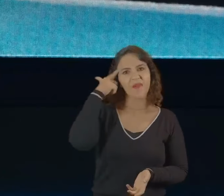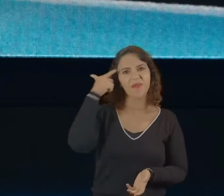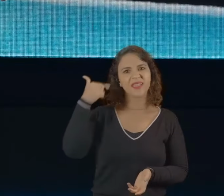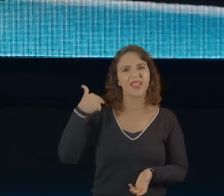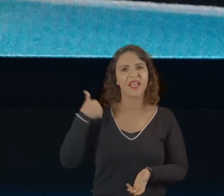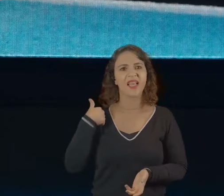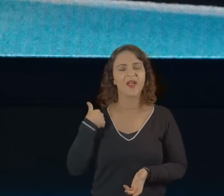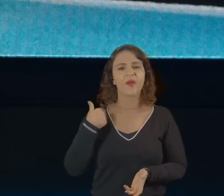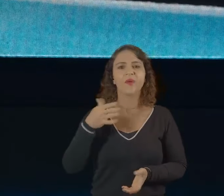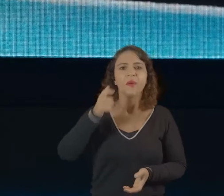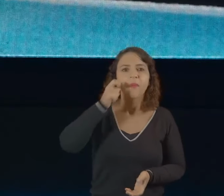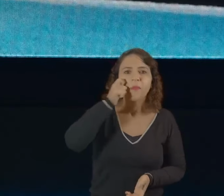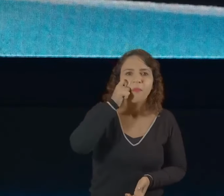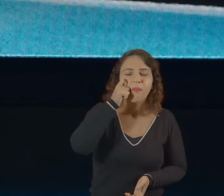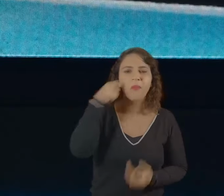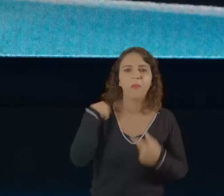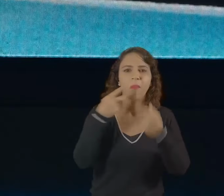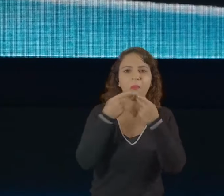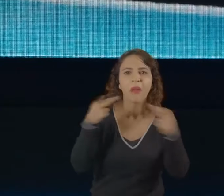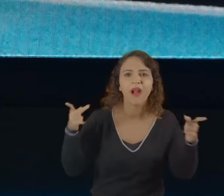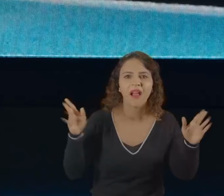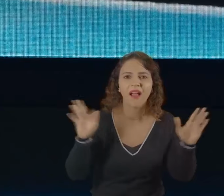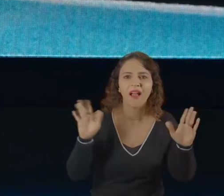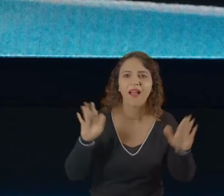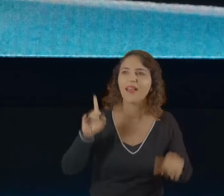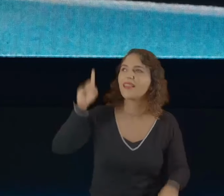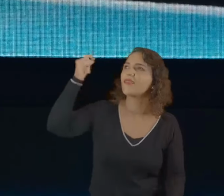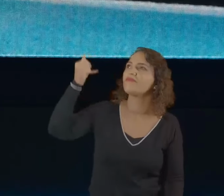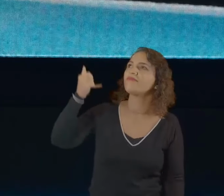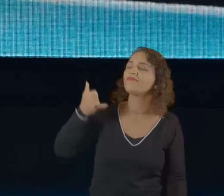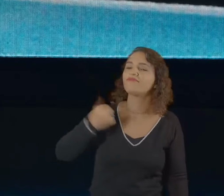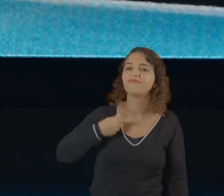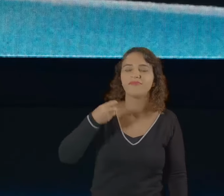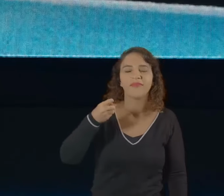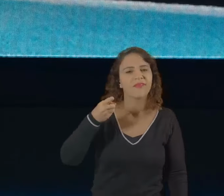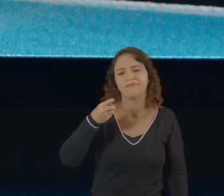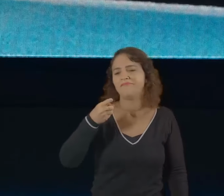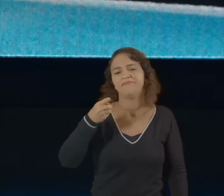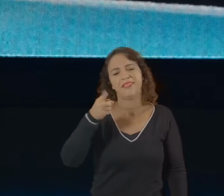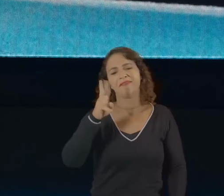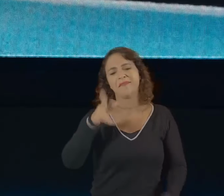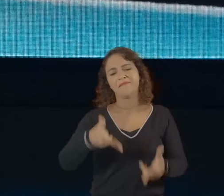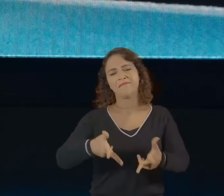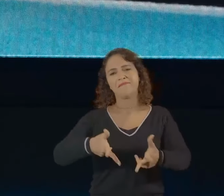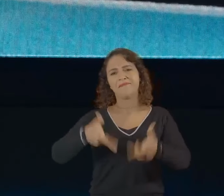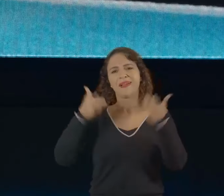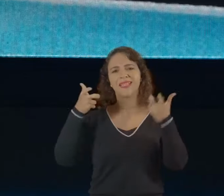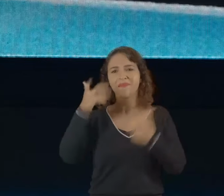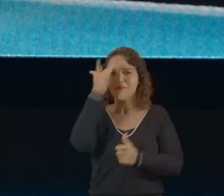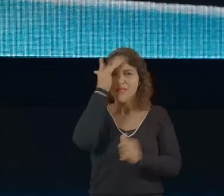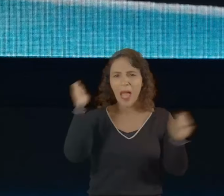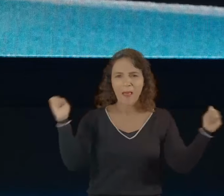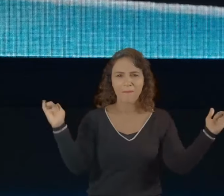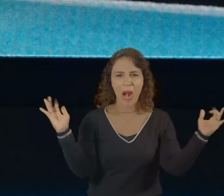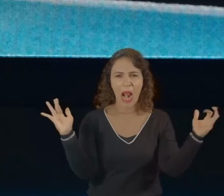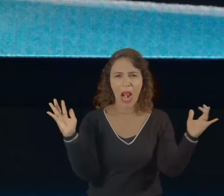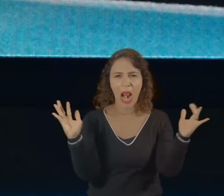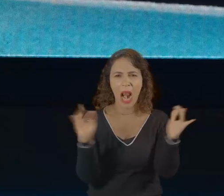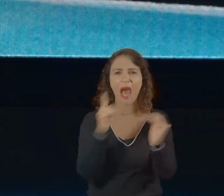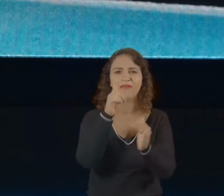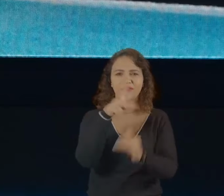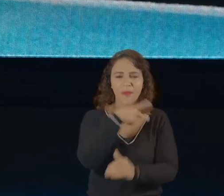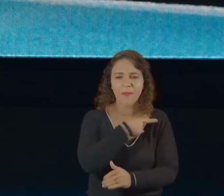pregar para cá, Deus falou: você vai ver a multidão de pessoas que eu vou trazer para que você